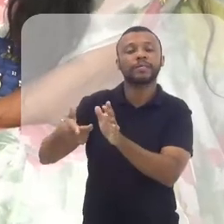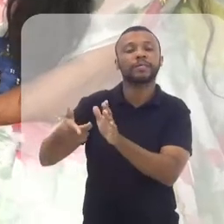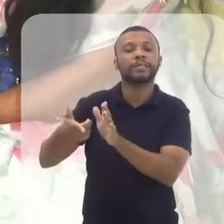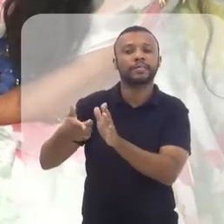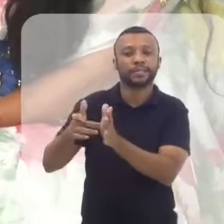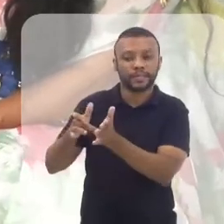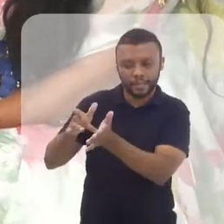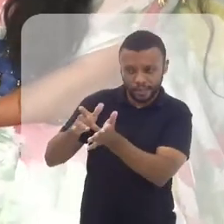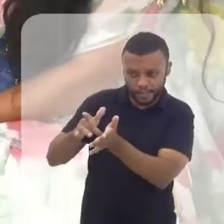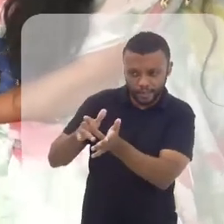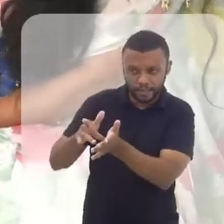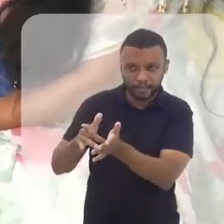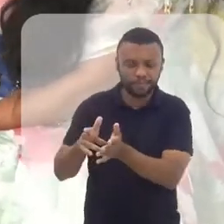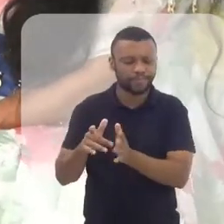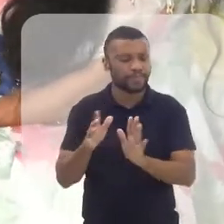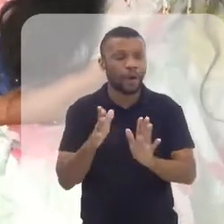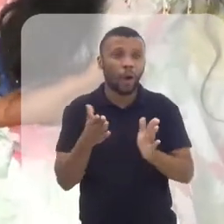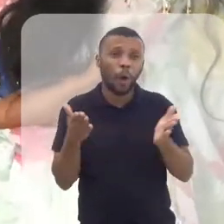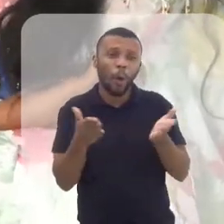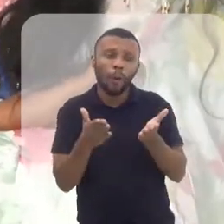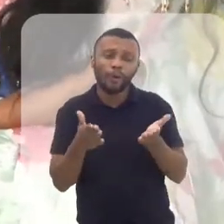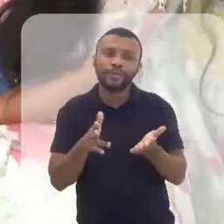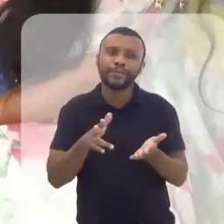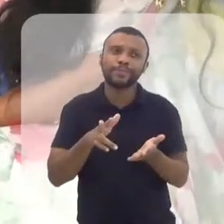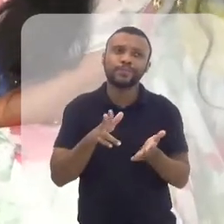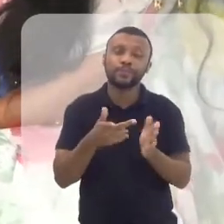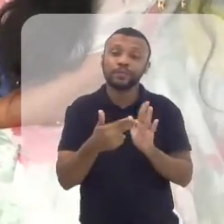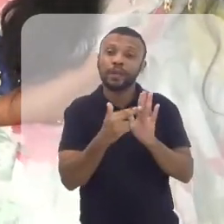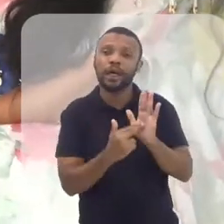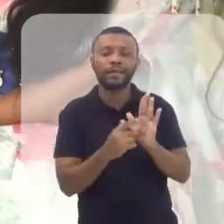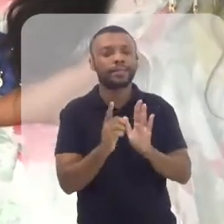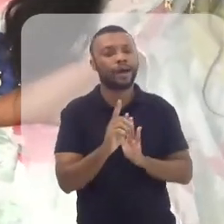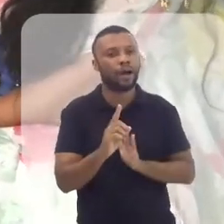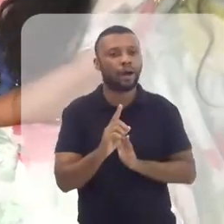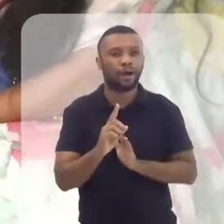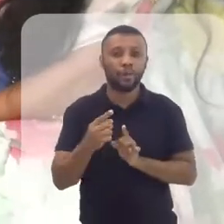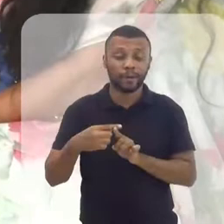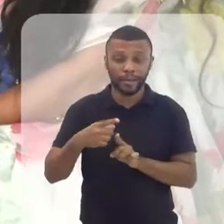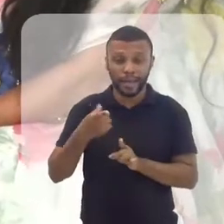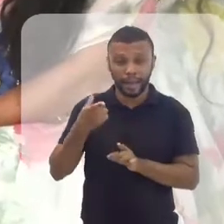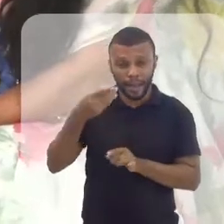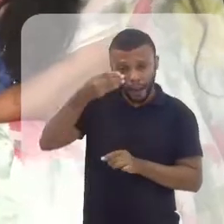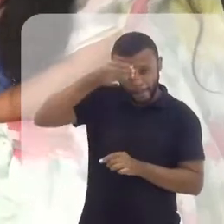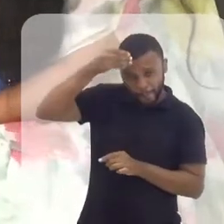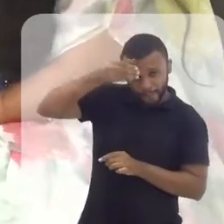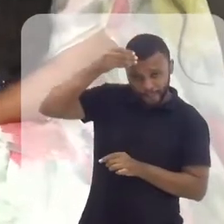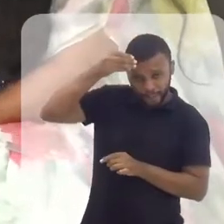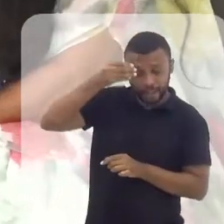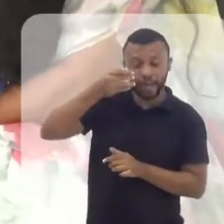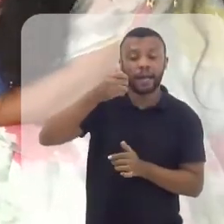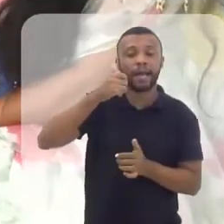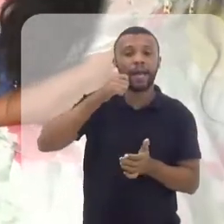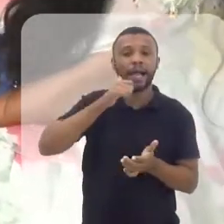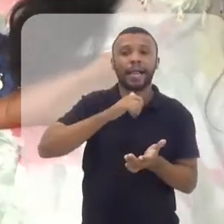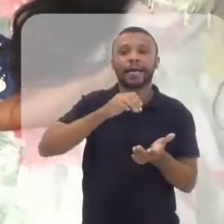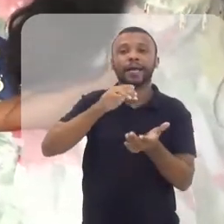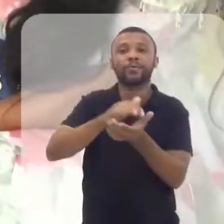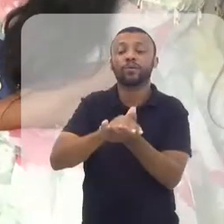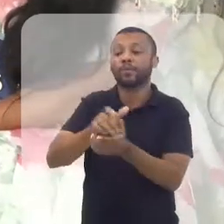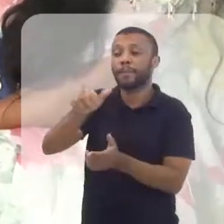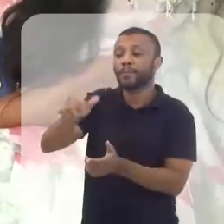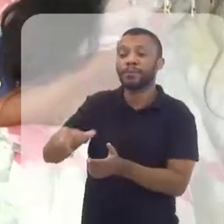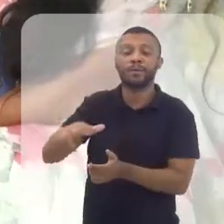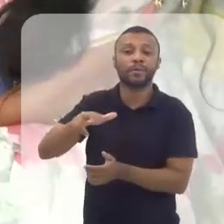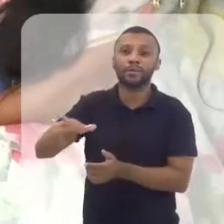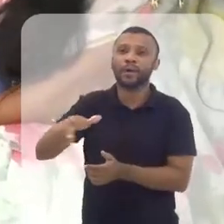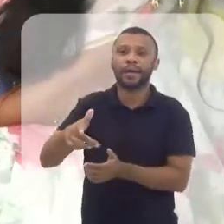se usa muito essa regra, porque a própria Baba Lyuba, que foi minha madrinha, ela casou com não cigano. Certo. A Miriam Stanesco,